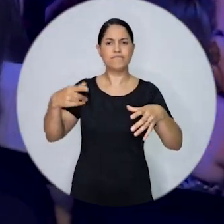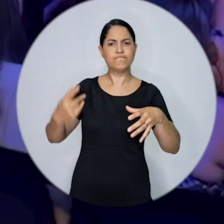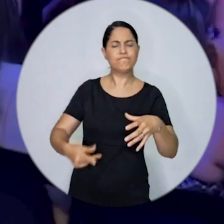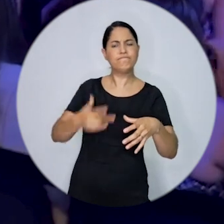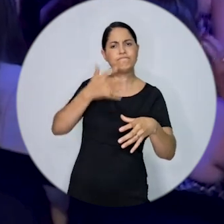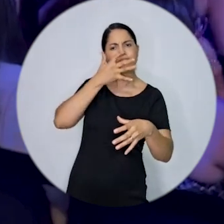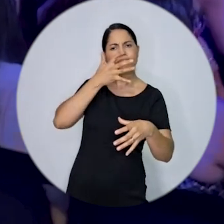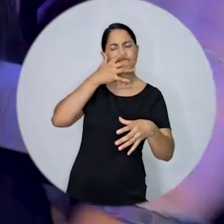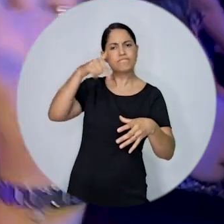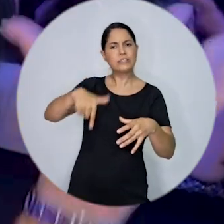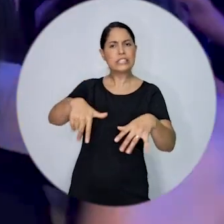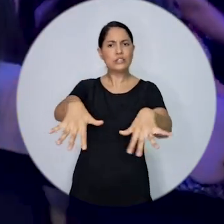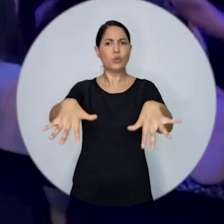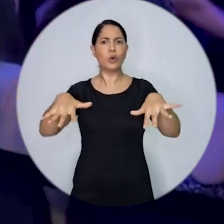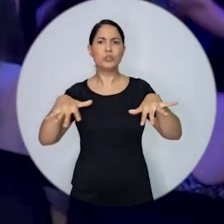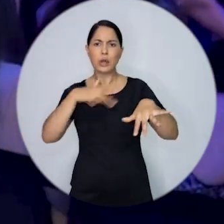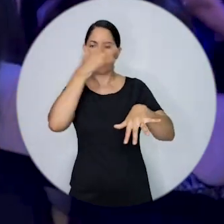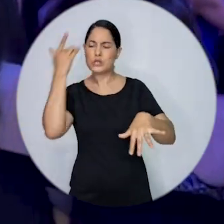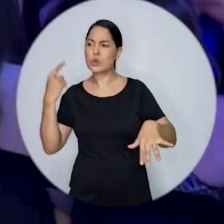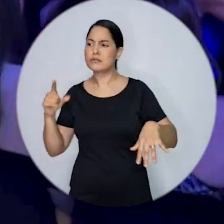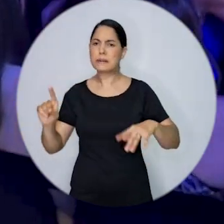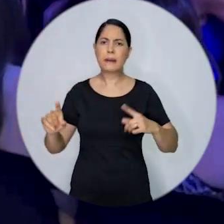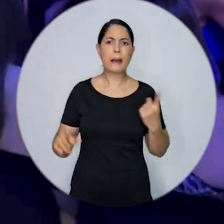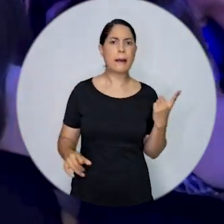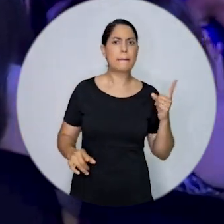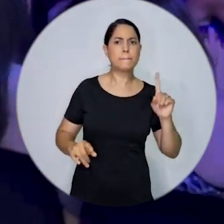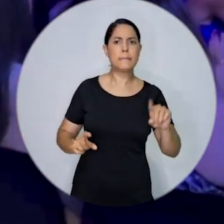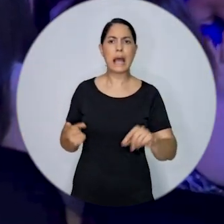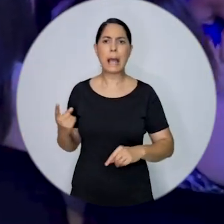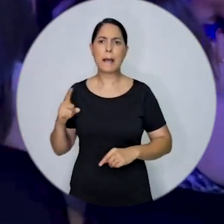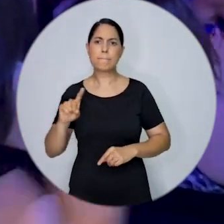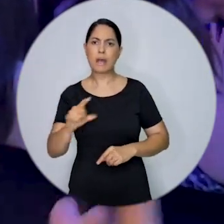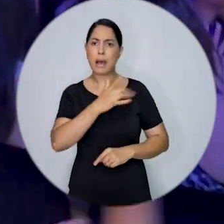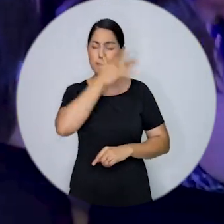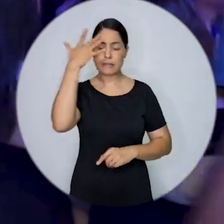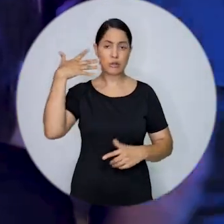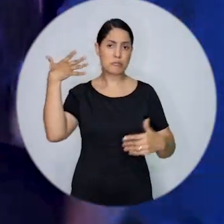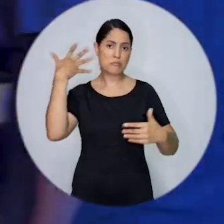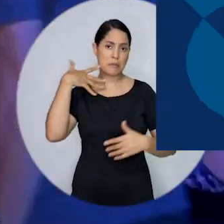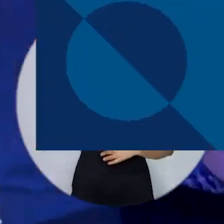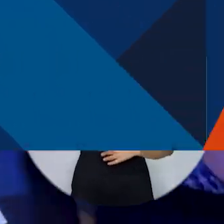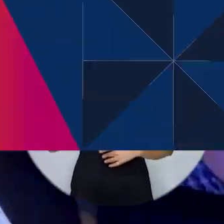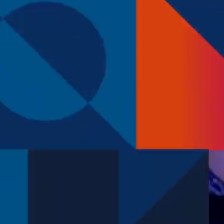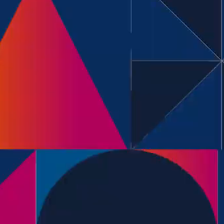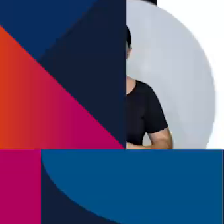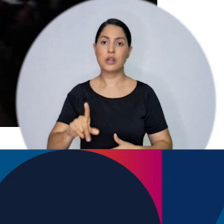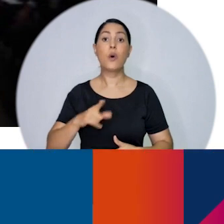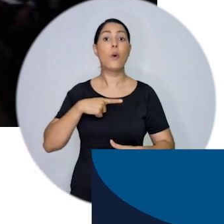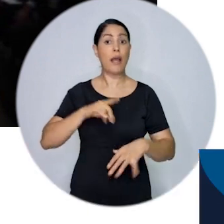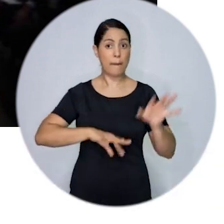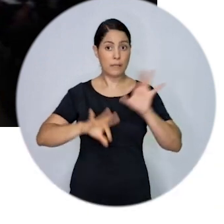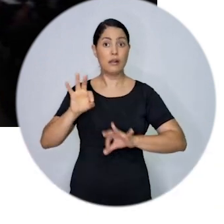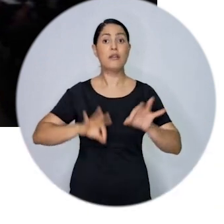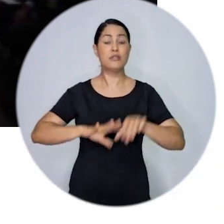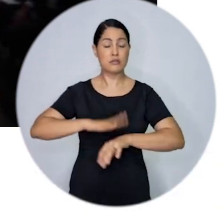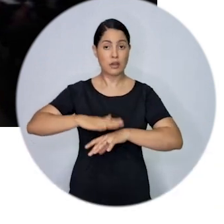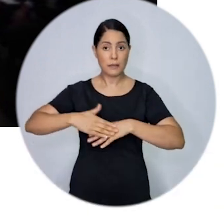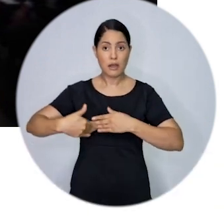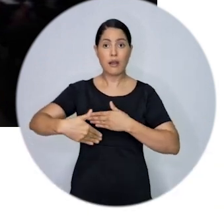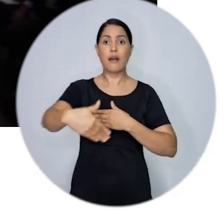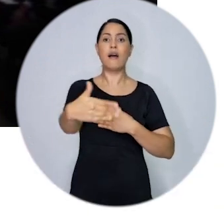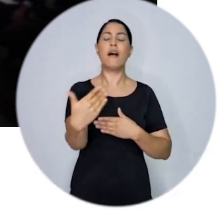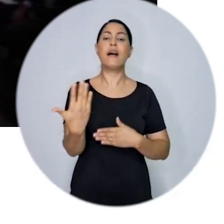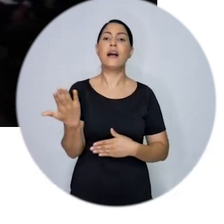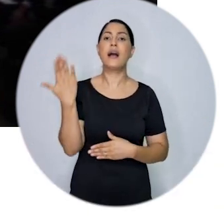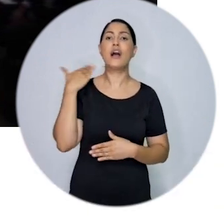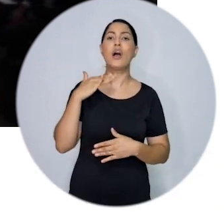vários sonhos nascerem aqui, nesses auditórios. As pessoas podem achar que aqui são só debates. Não são, são planejamentos de longo